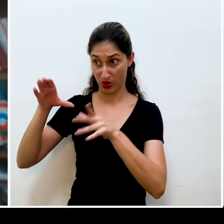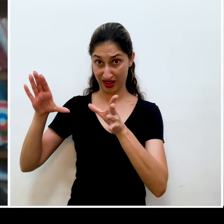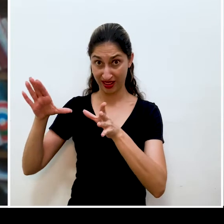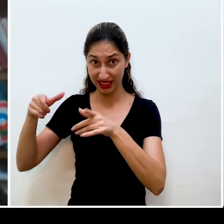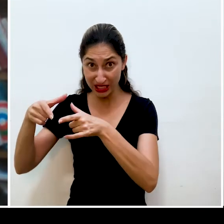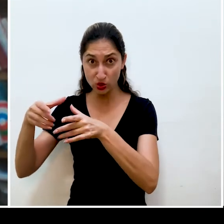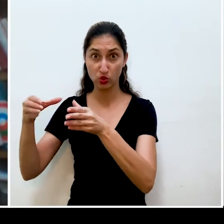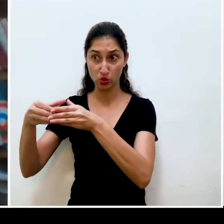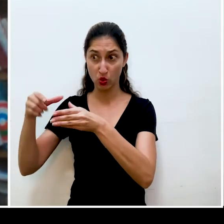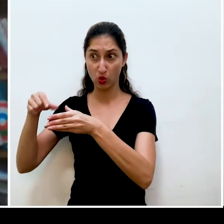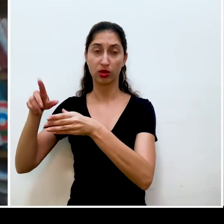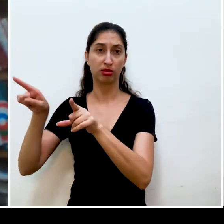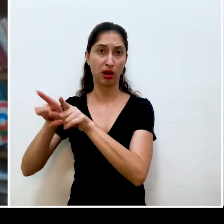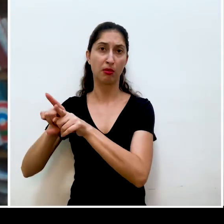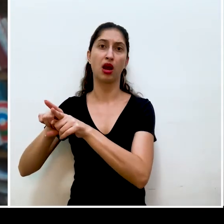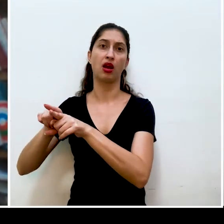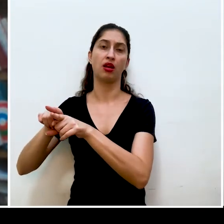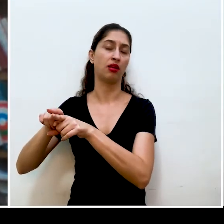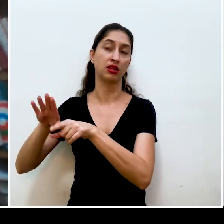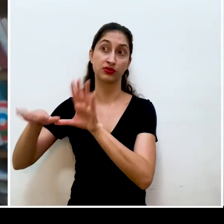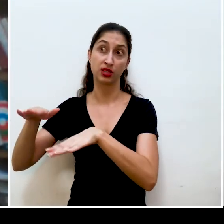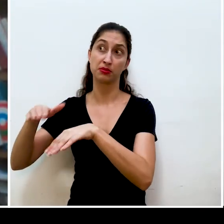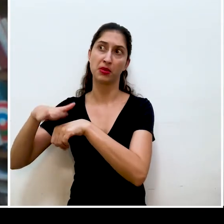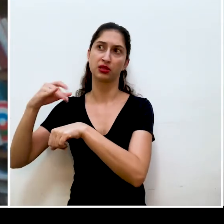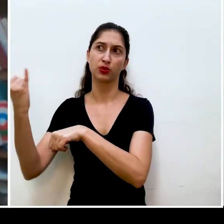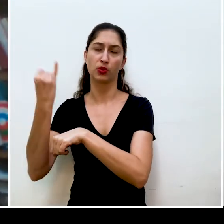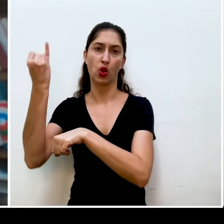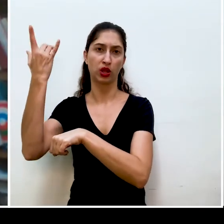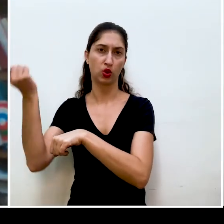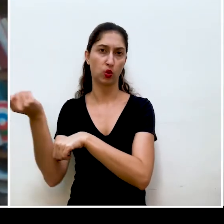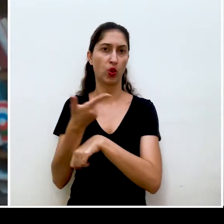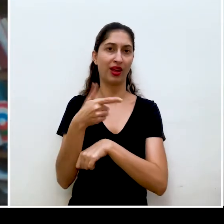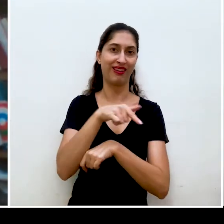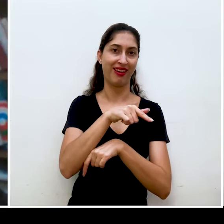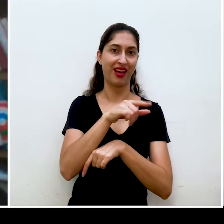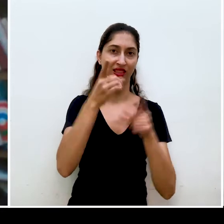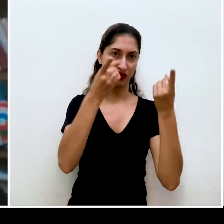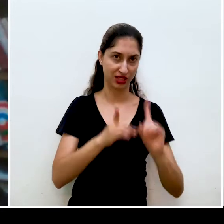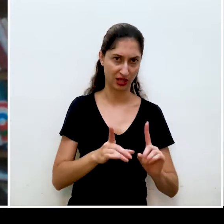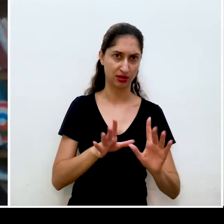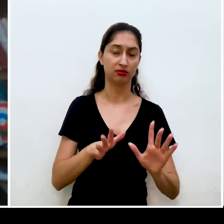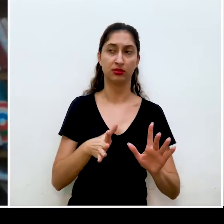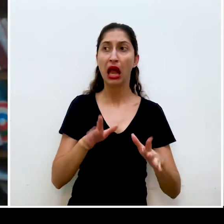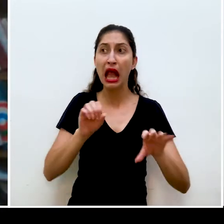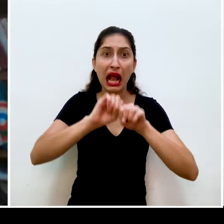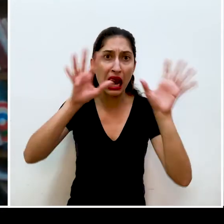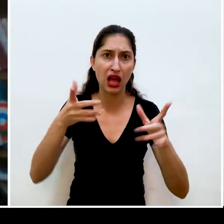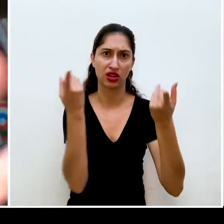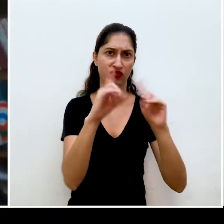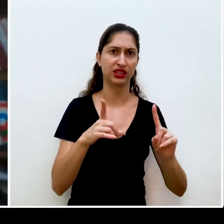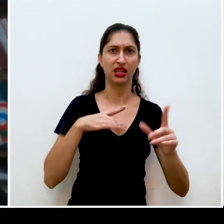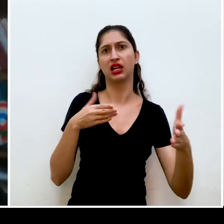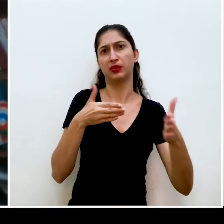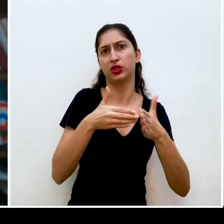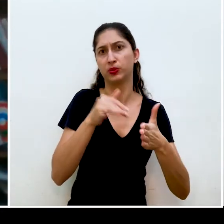A marca da deficiência sempre traz alguma limitação, não tem jeito. O menino é cego e